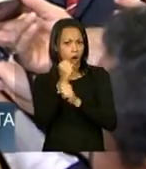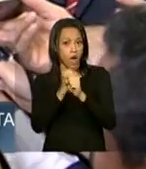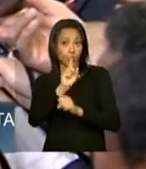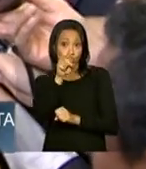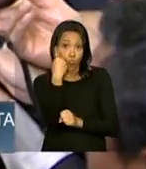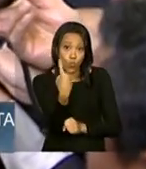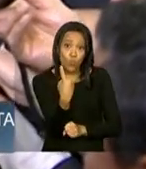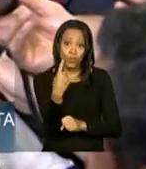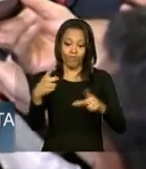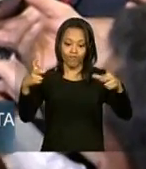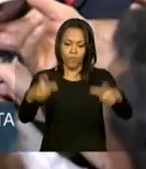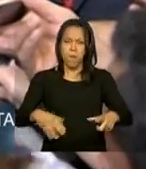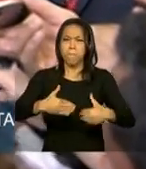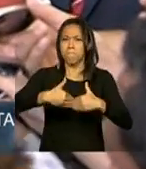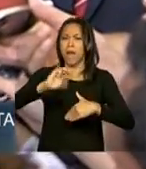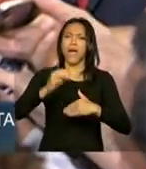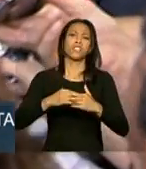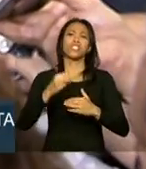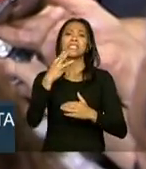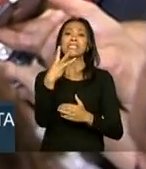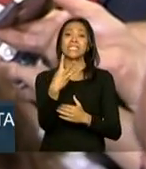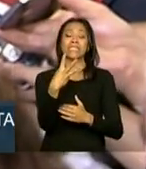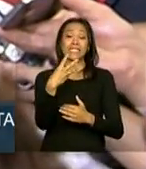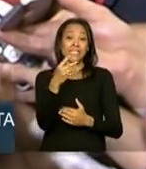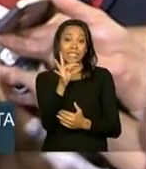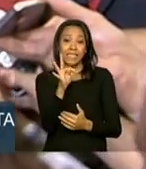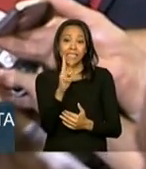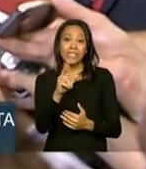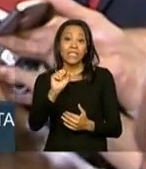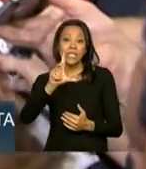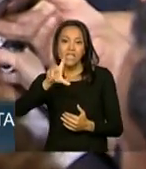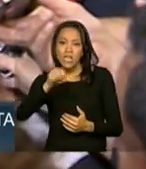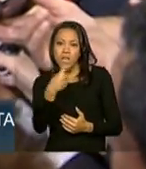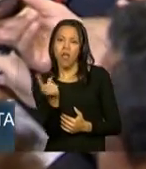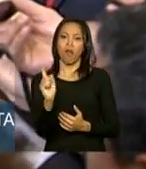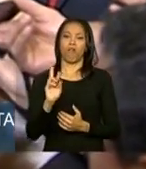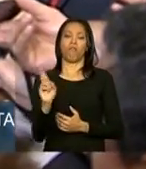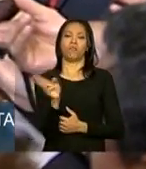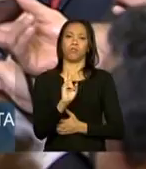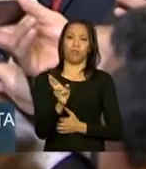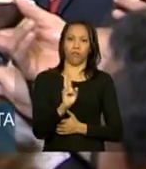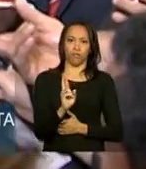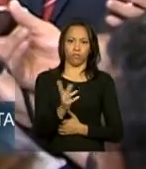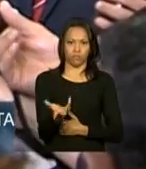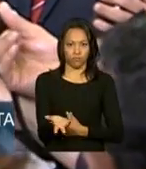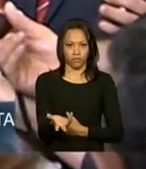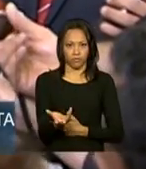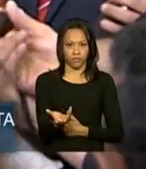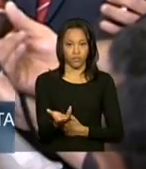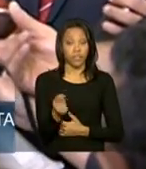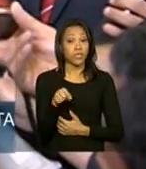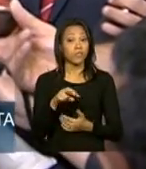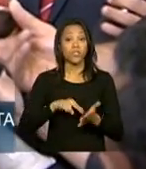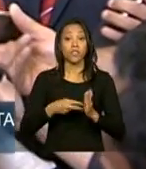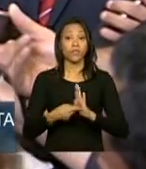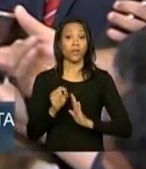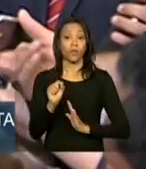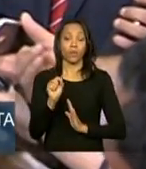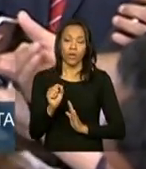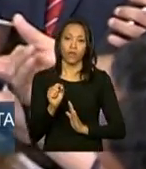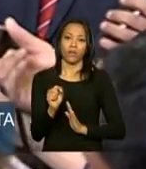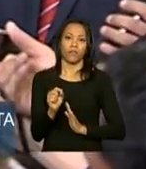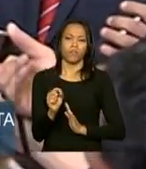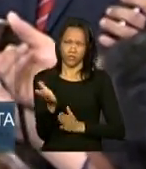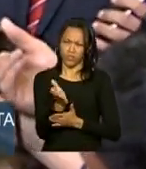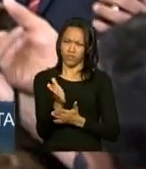gerar mais de R$1 trilhão. R$1 trilhão. Isso significa, vocês